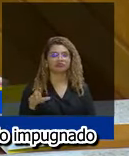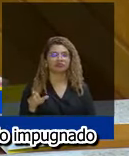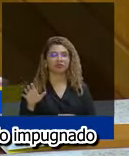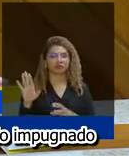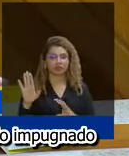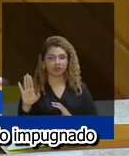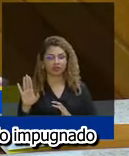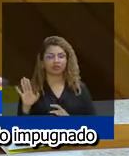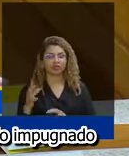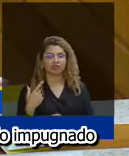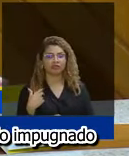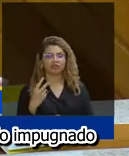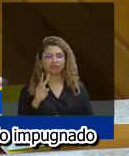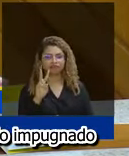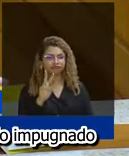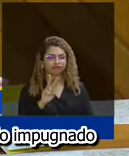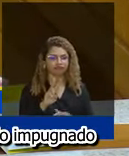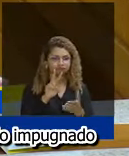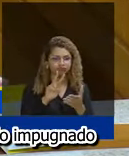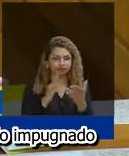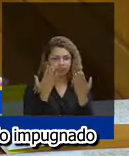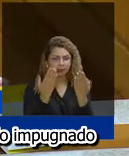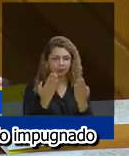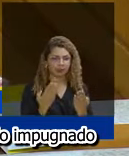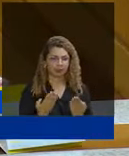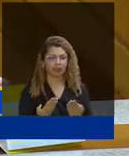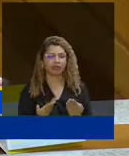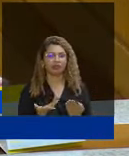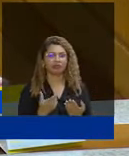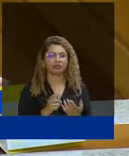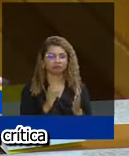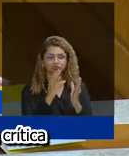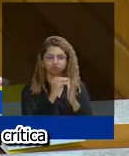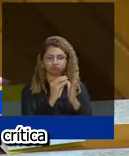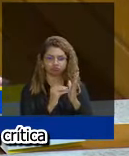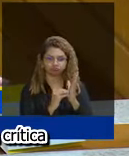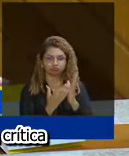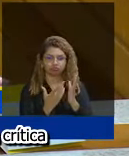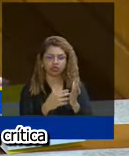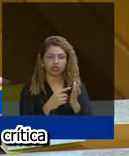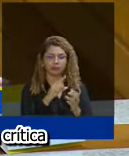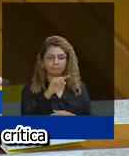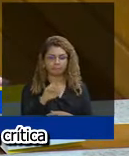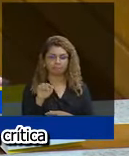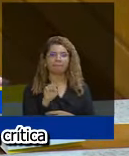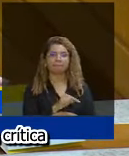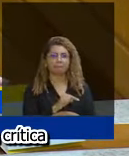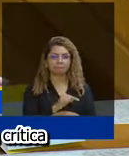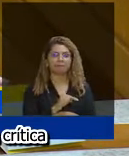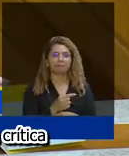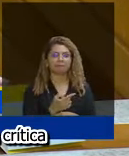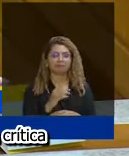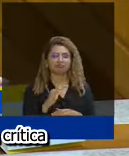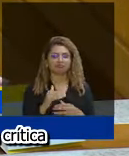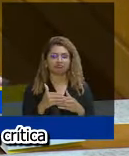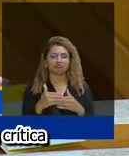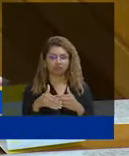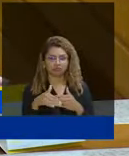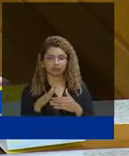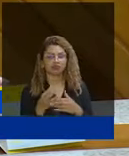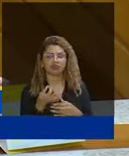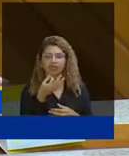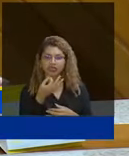de obscuridade, na medida em que o conteúdo impugnado vai além do viés humorístico, ultrapassando a mera